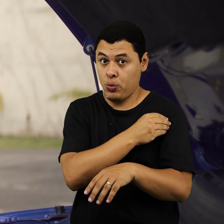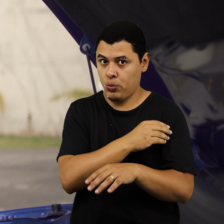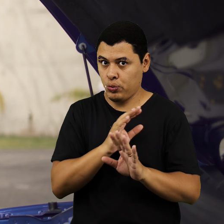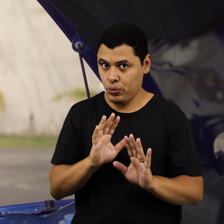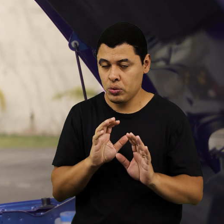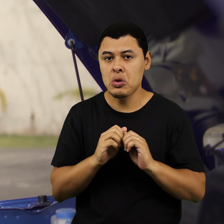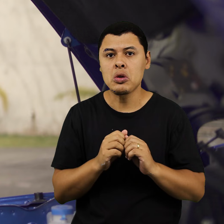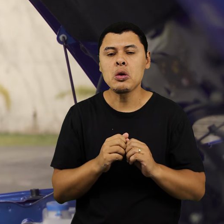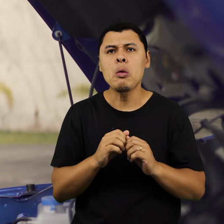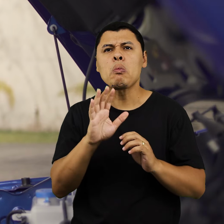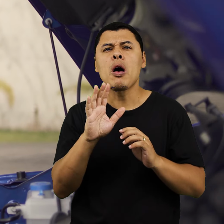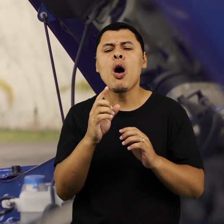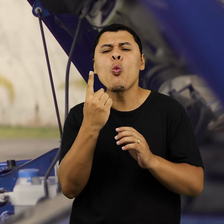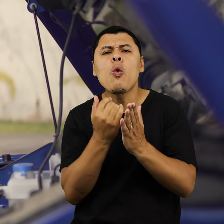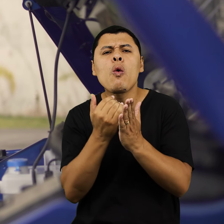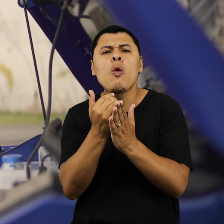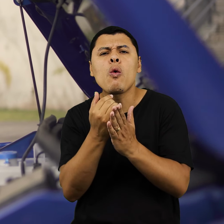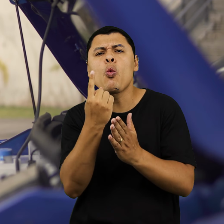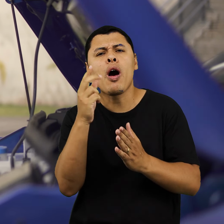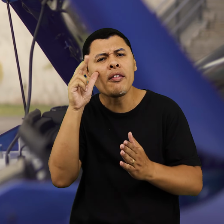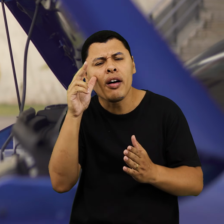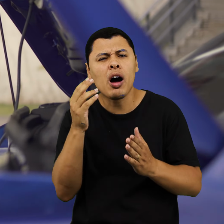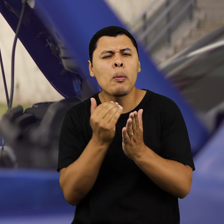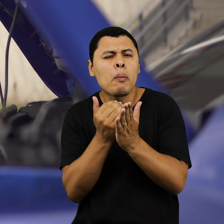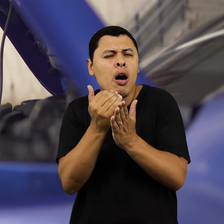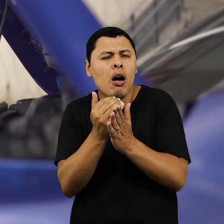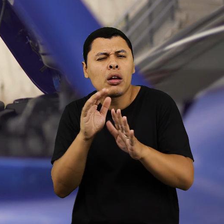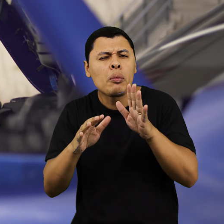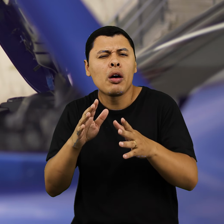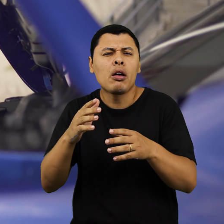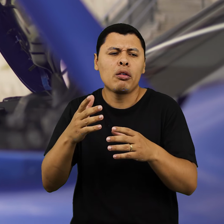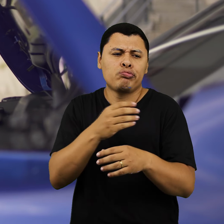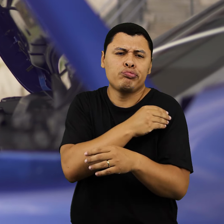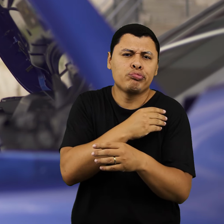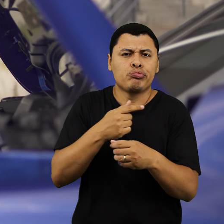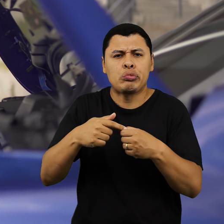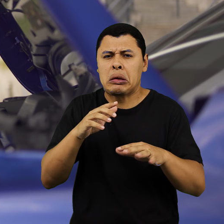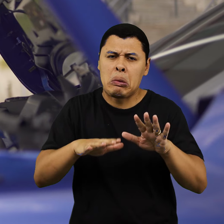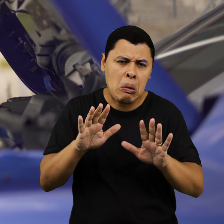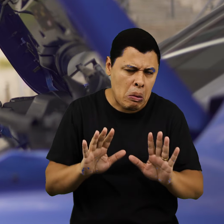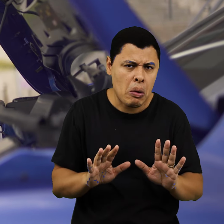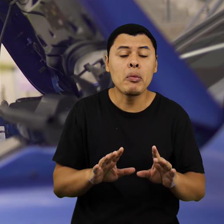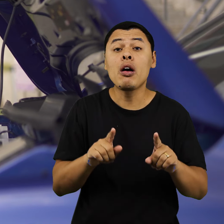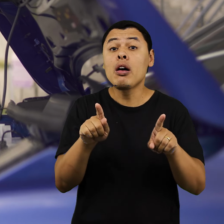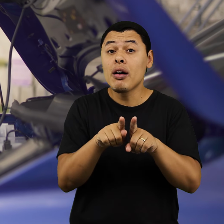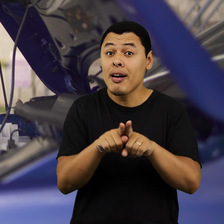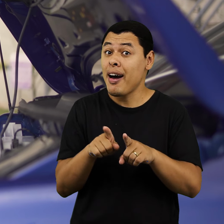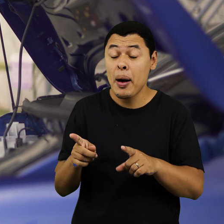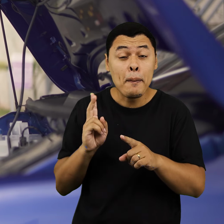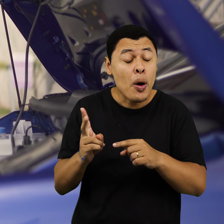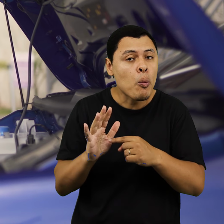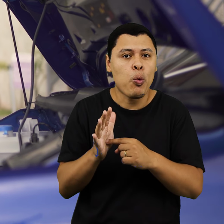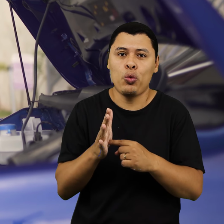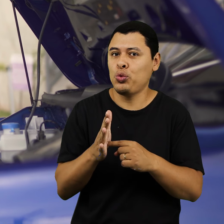muito sutil, coisa de 1 cavalo, 0,2, 0,3 kgfm, dependendo do combustível que você está usando. E sim, esse é o mesmo motor